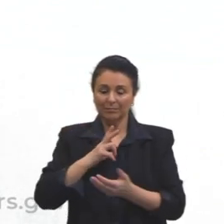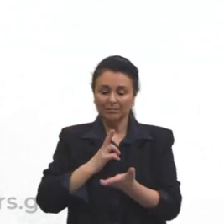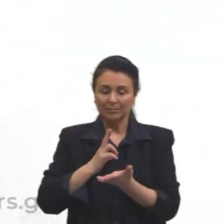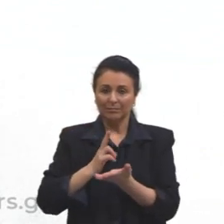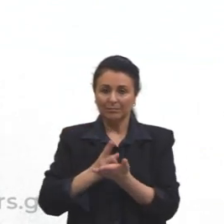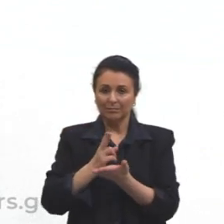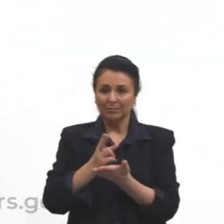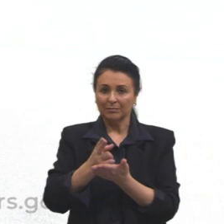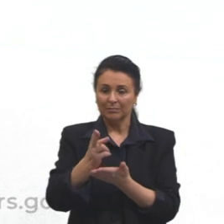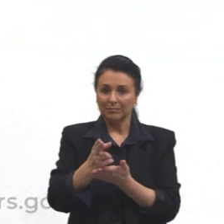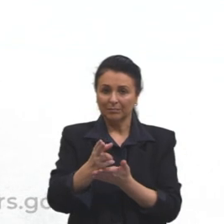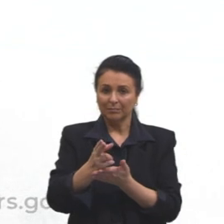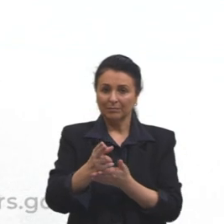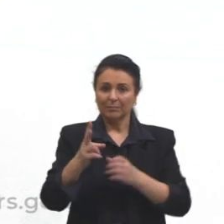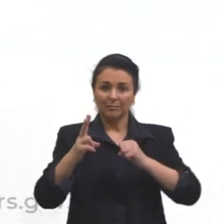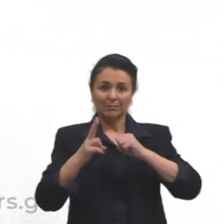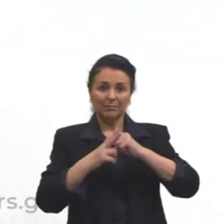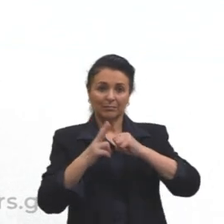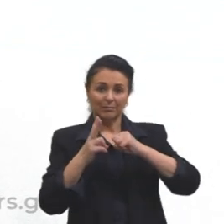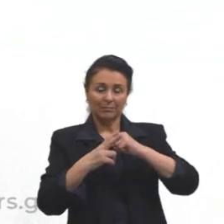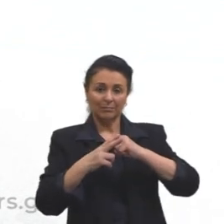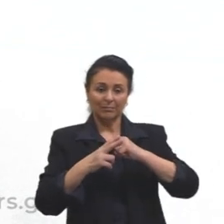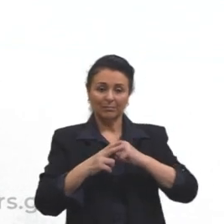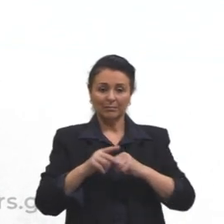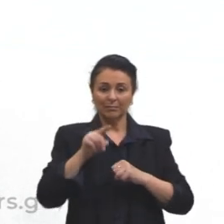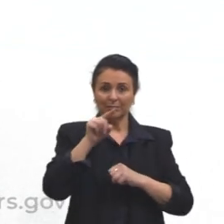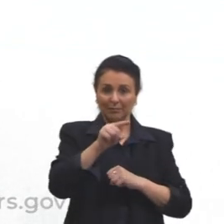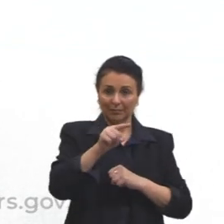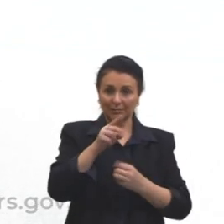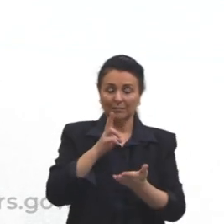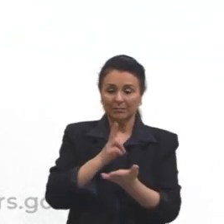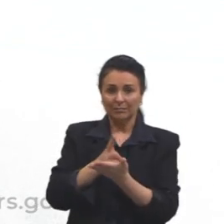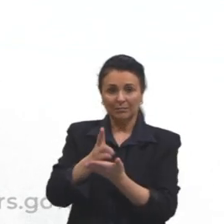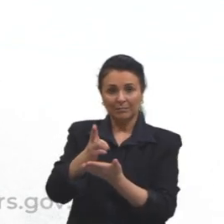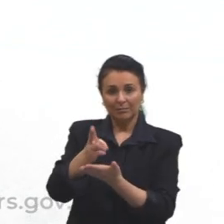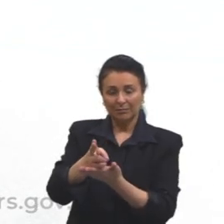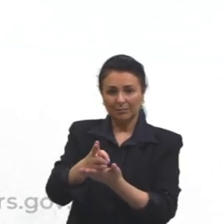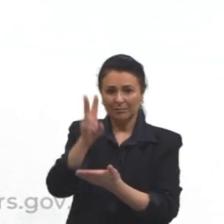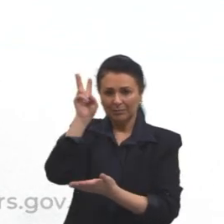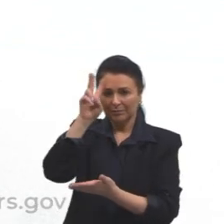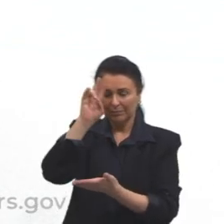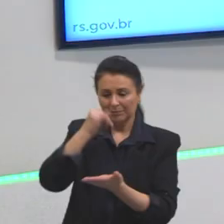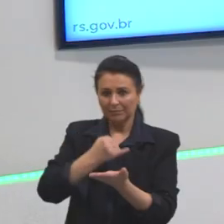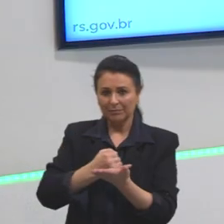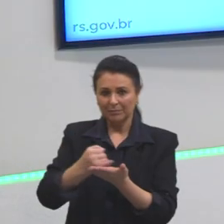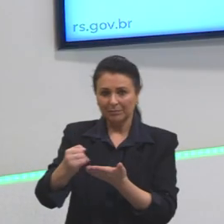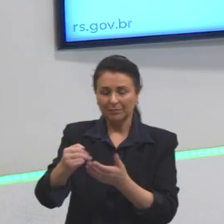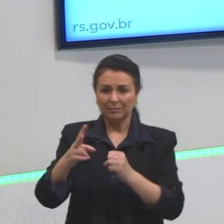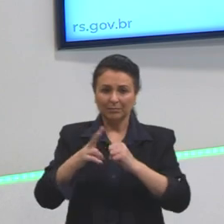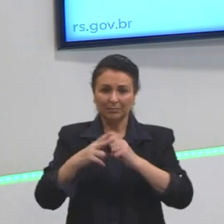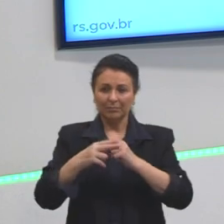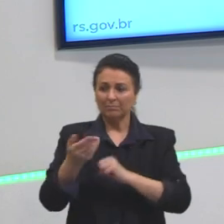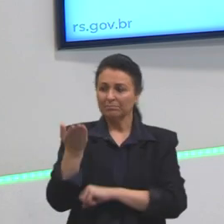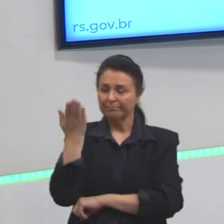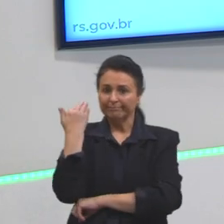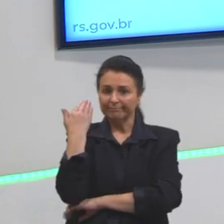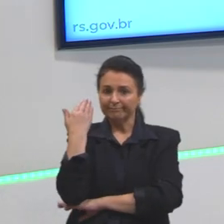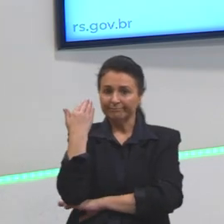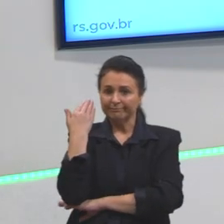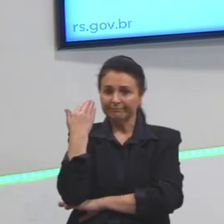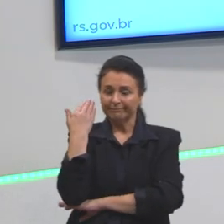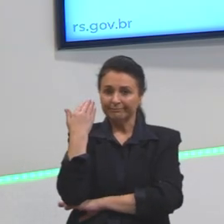continuação dos verbos e nessa continuação lembram a do início que tinha os verbos no passado